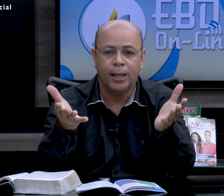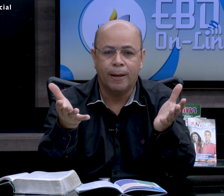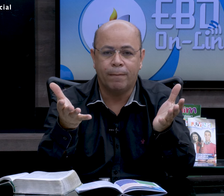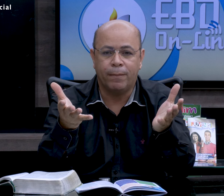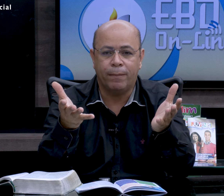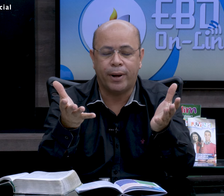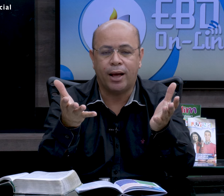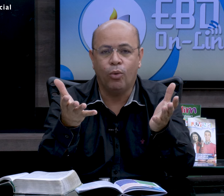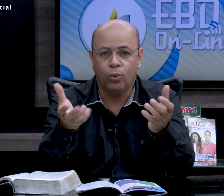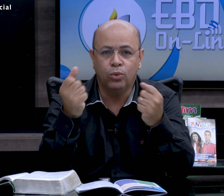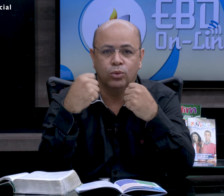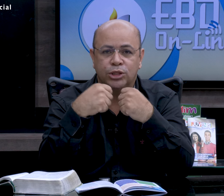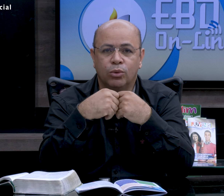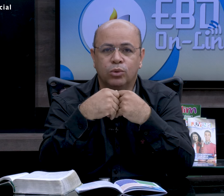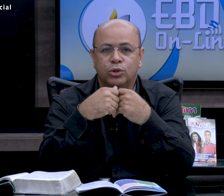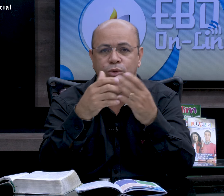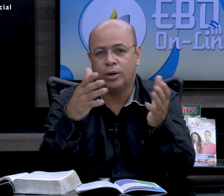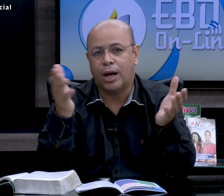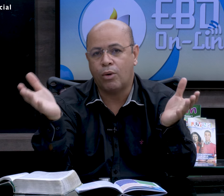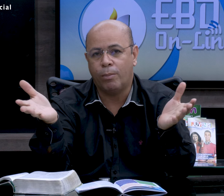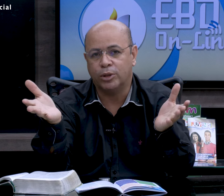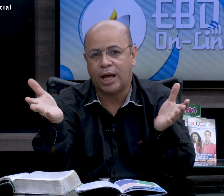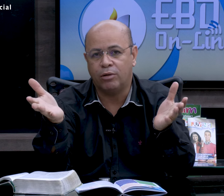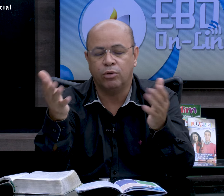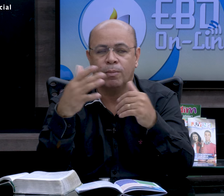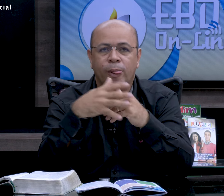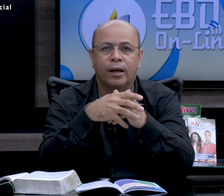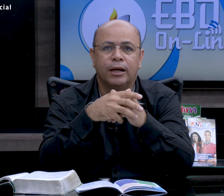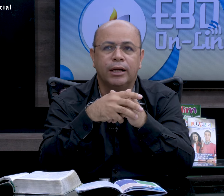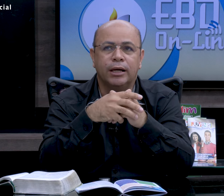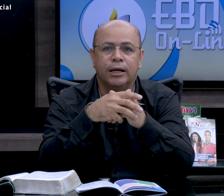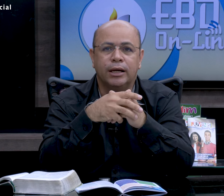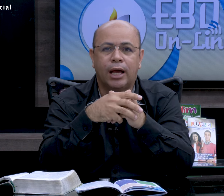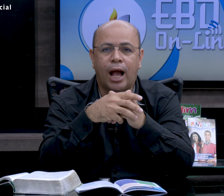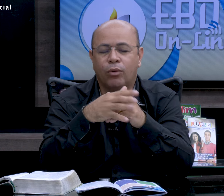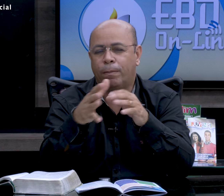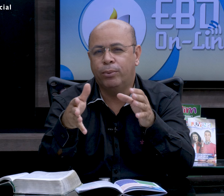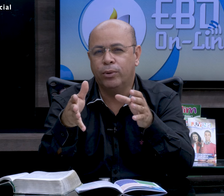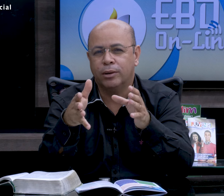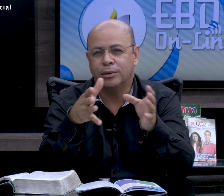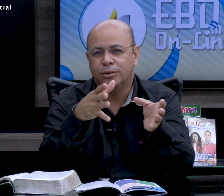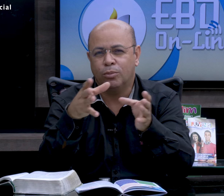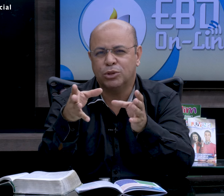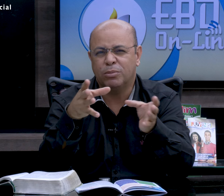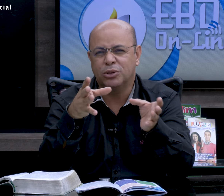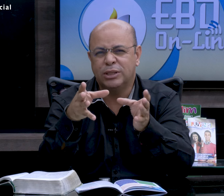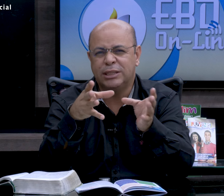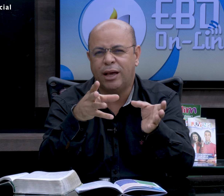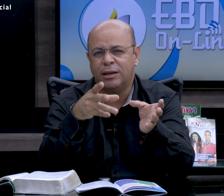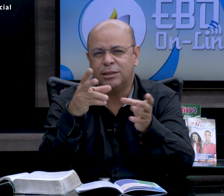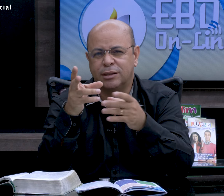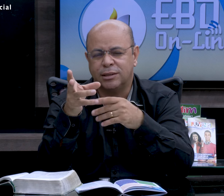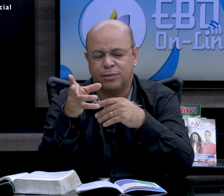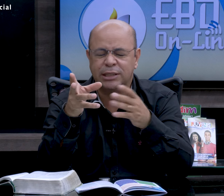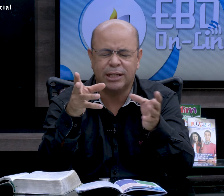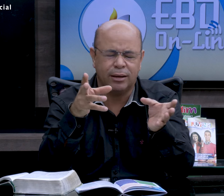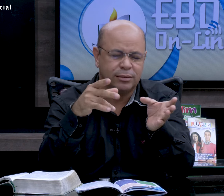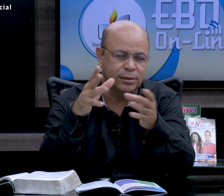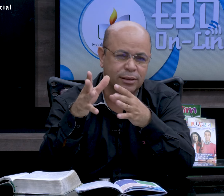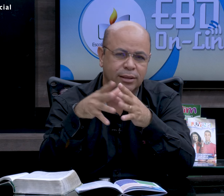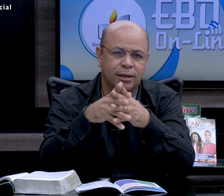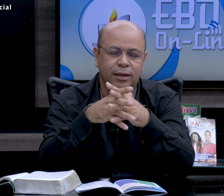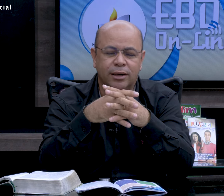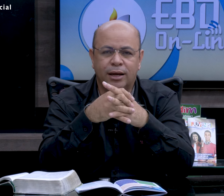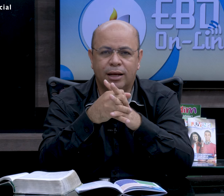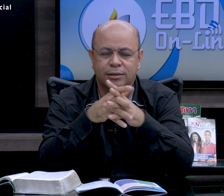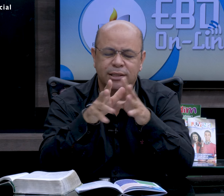para para o o seu uso a água potável eh água pura como eu sou professor de ciências física